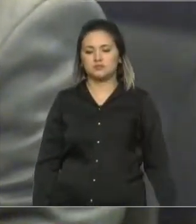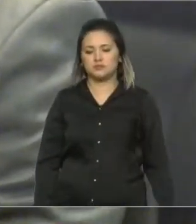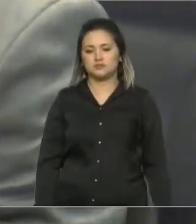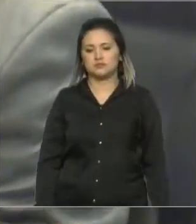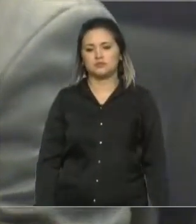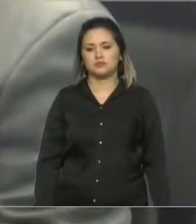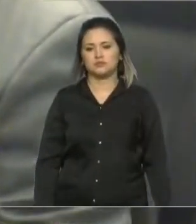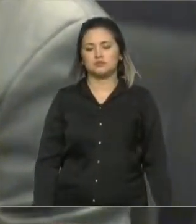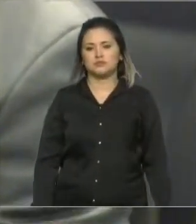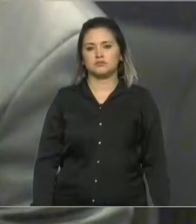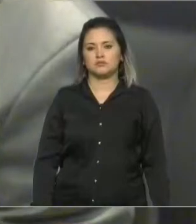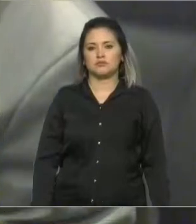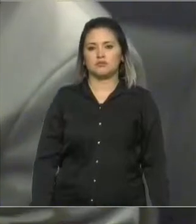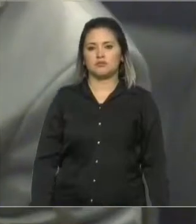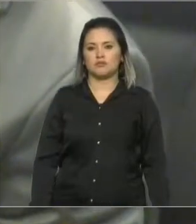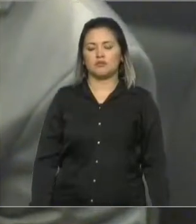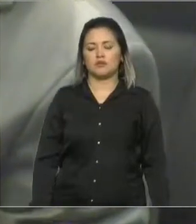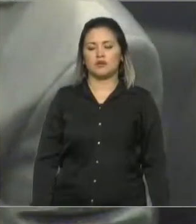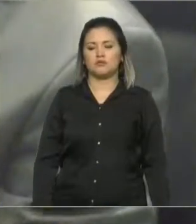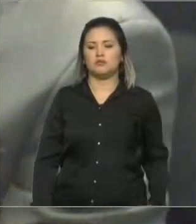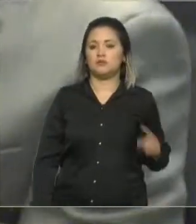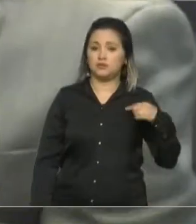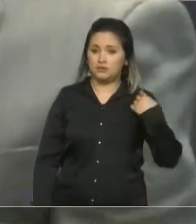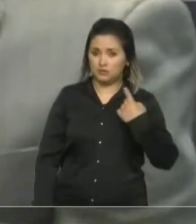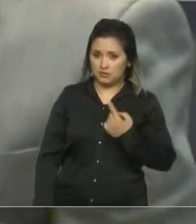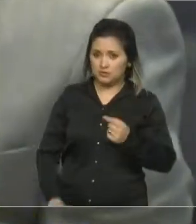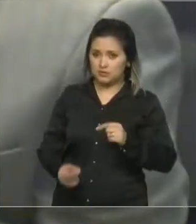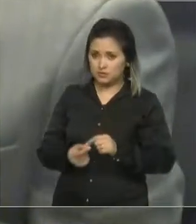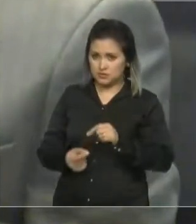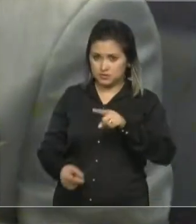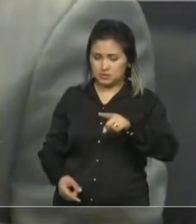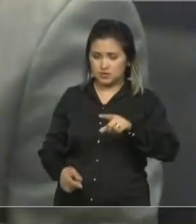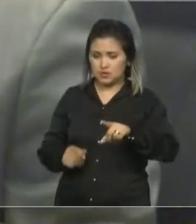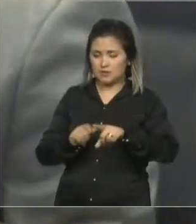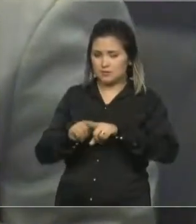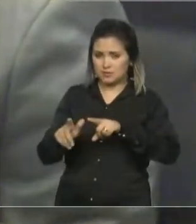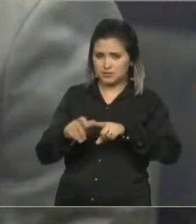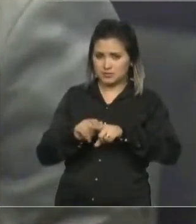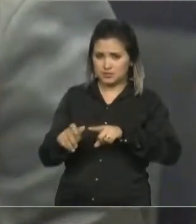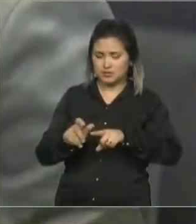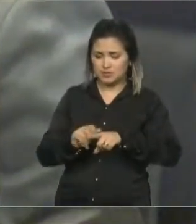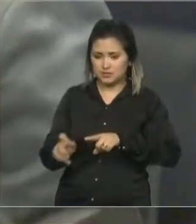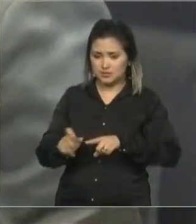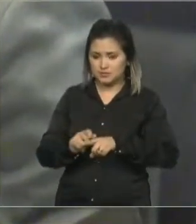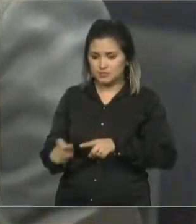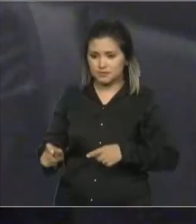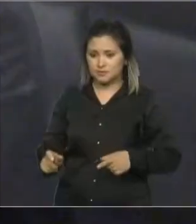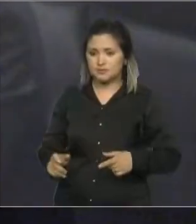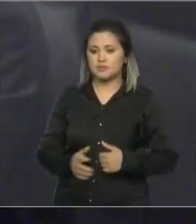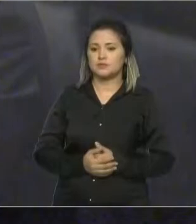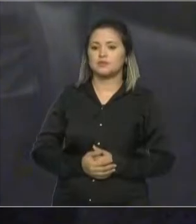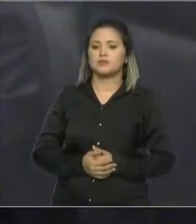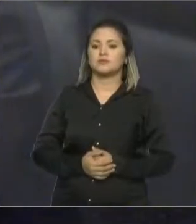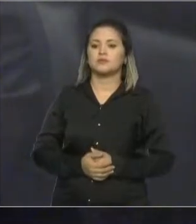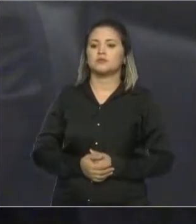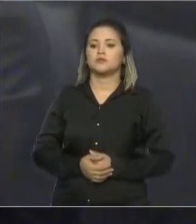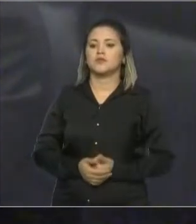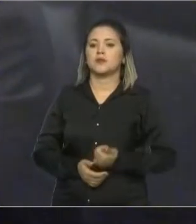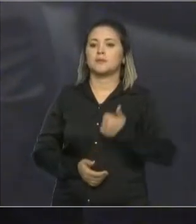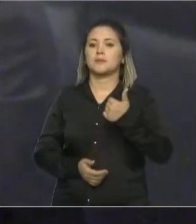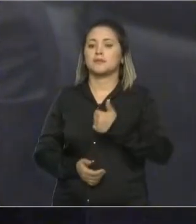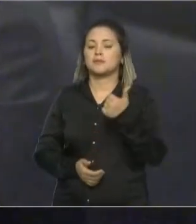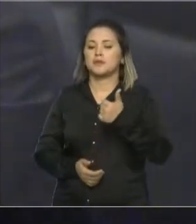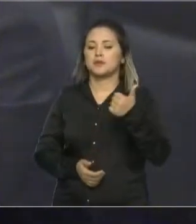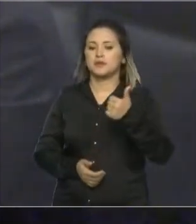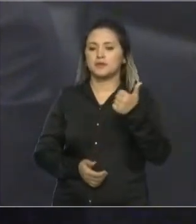coisa, Sim. Nós realizamos lá no Hospital de Pinheiro, na gestão do secretário Dr. Lula, o primeiro